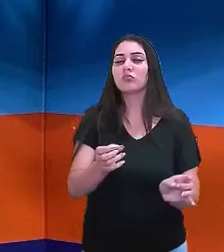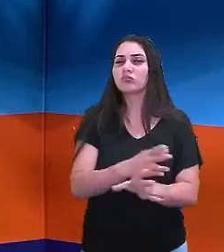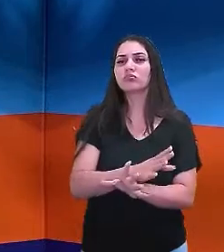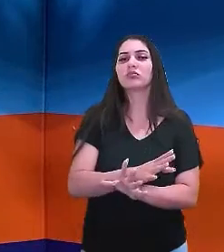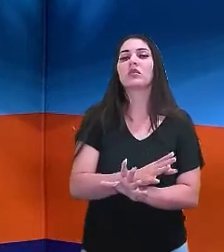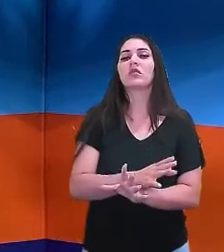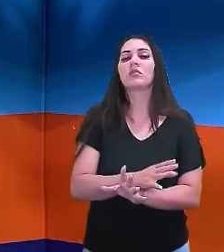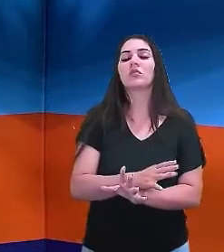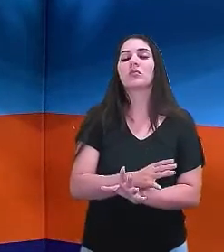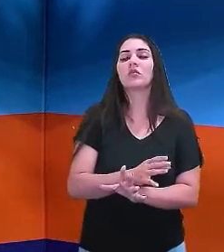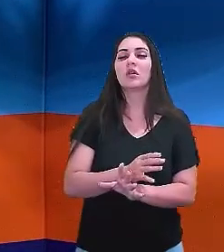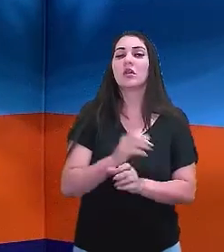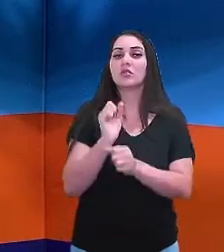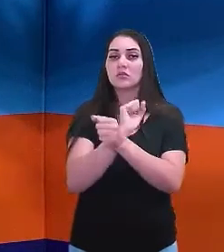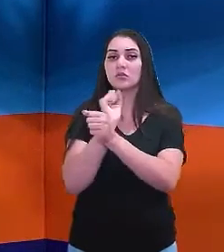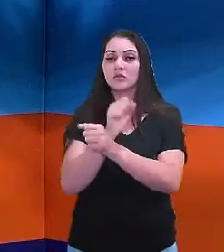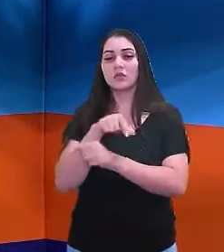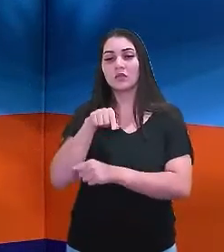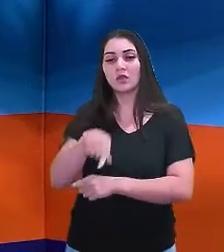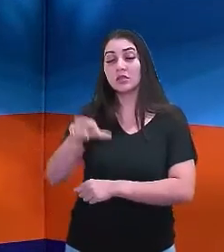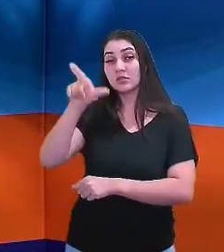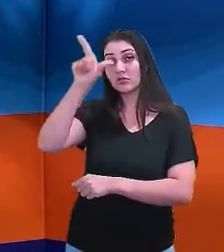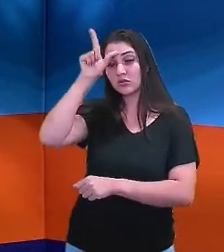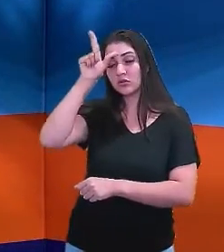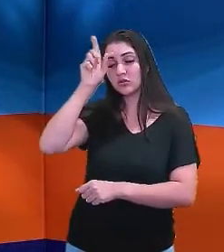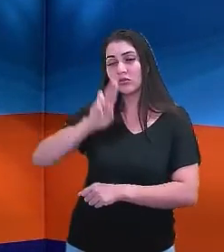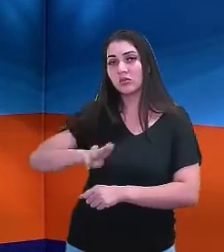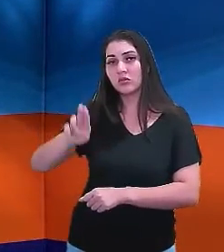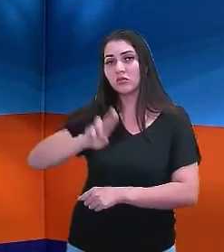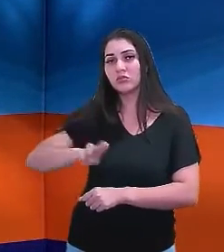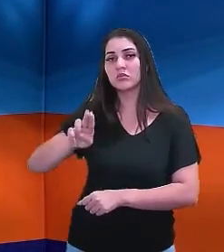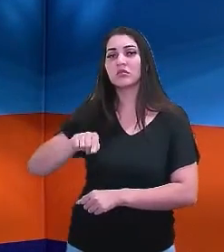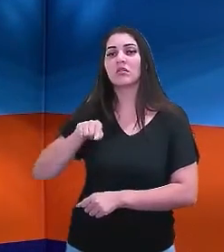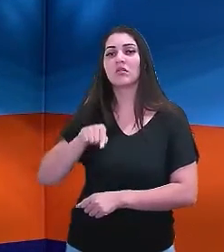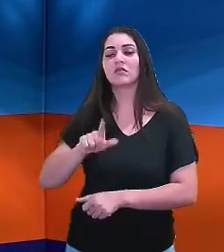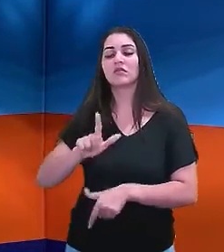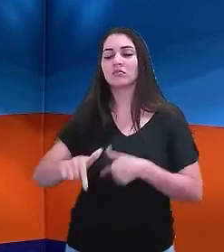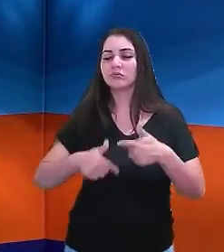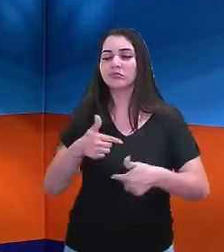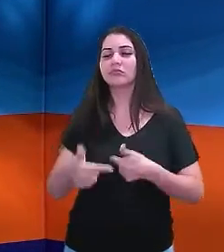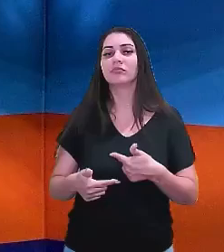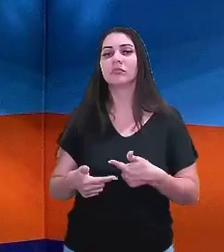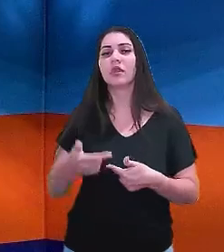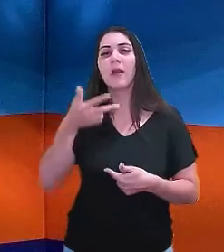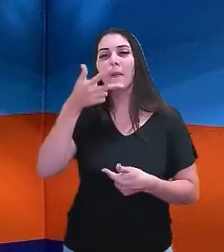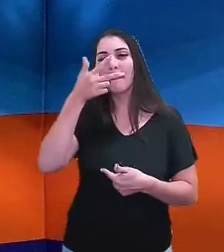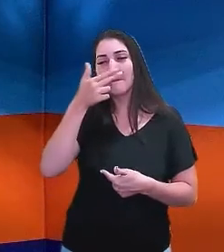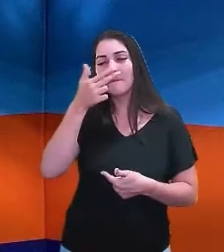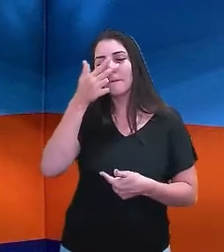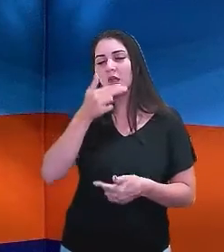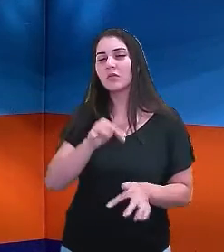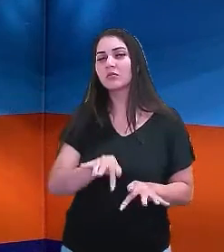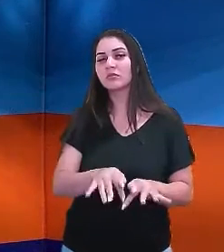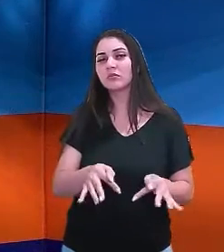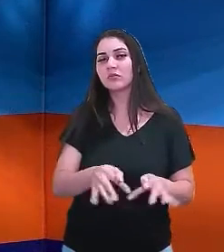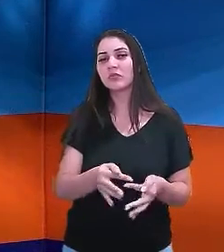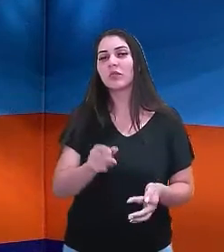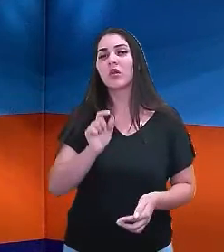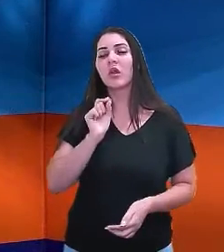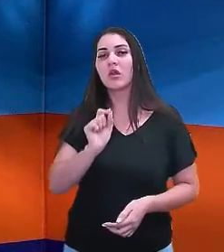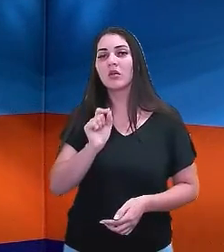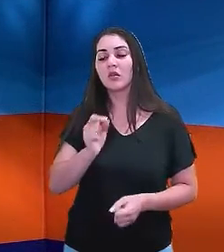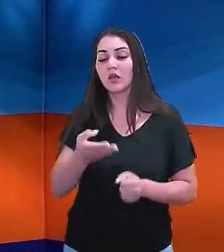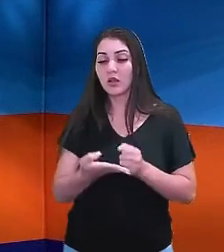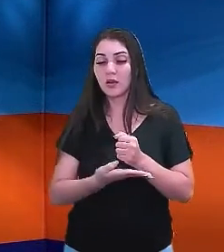latifundiários que utilizavam esse sistema trabalhista, mesmo sendo pouco, eles eram base